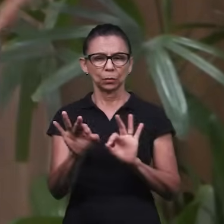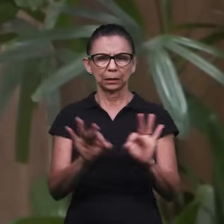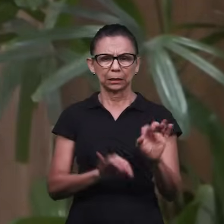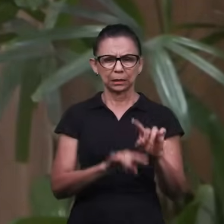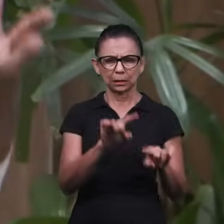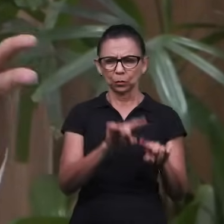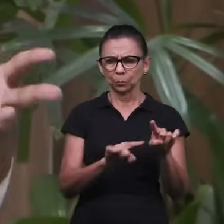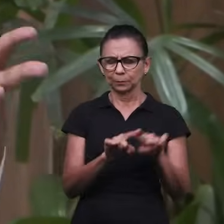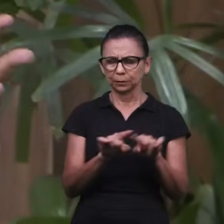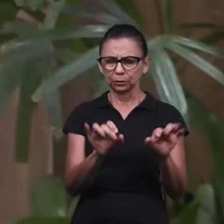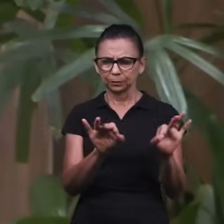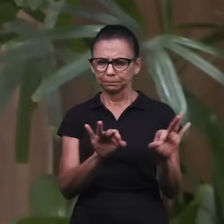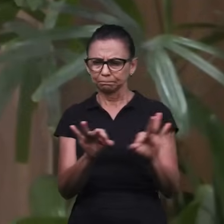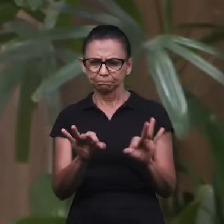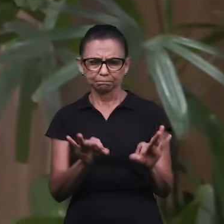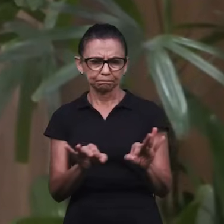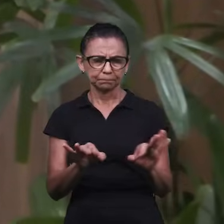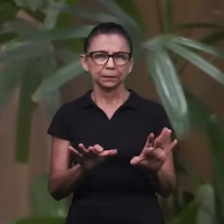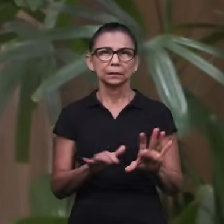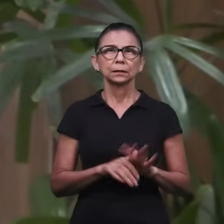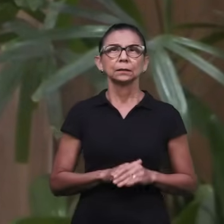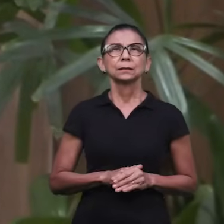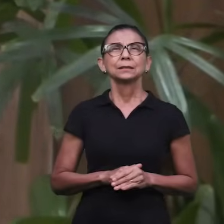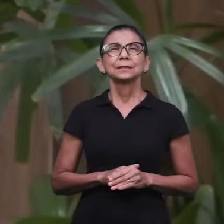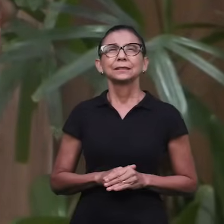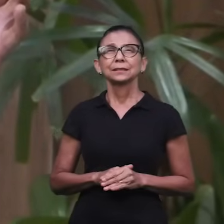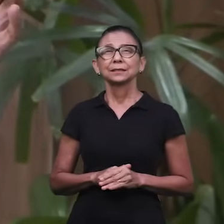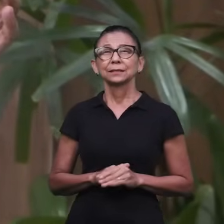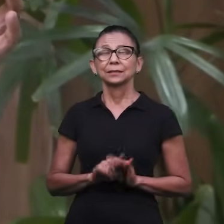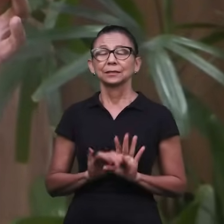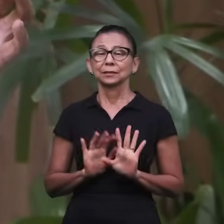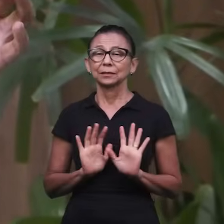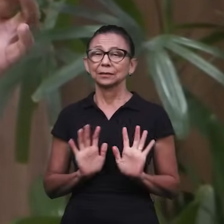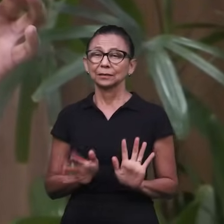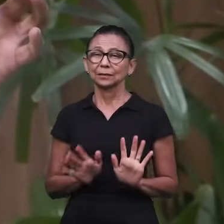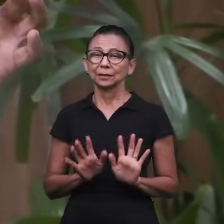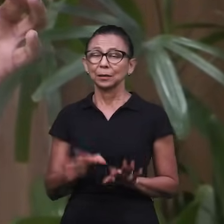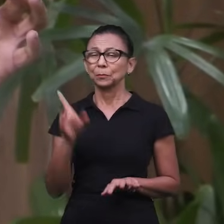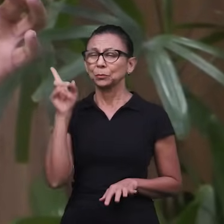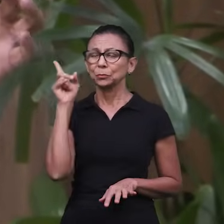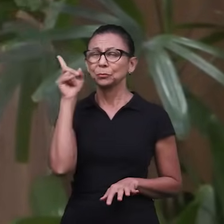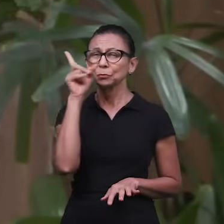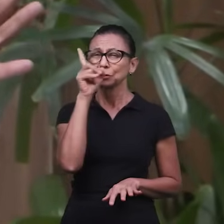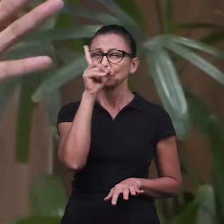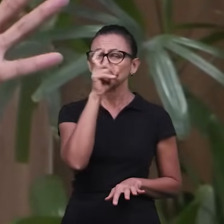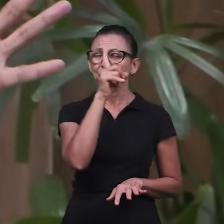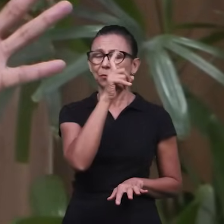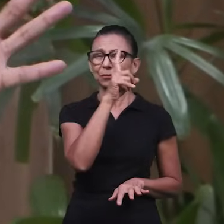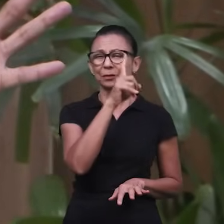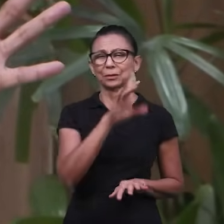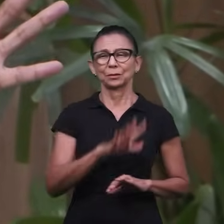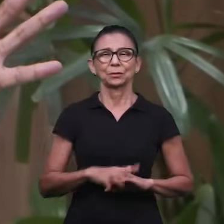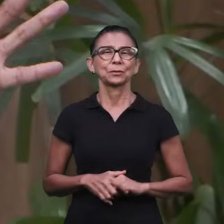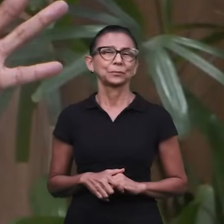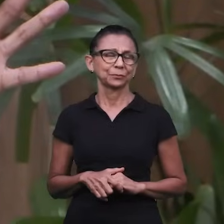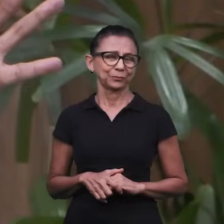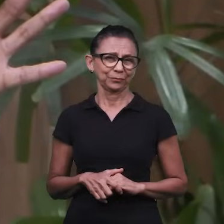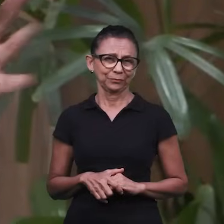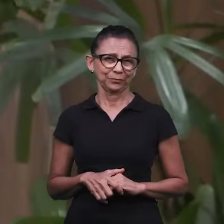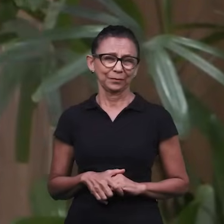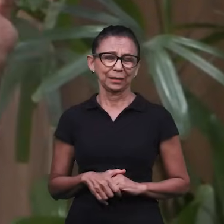objetos, espaços, ele mesmo no espaço, mas isso é tudo dificuldade, não é incapacidade.